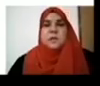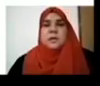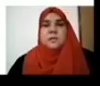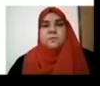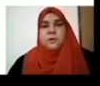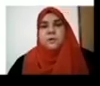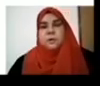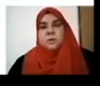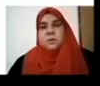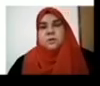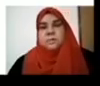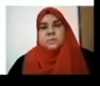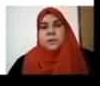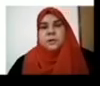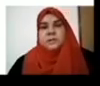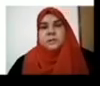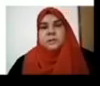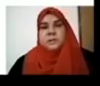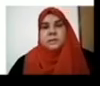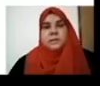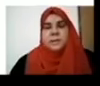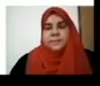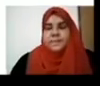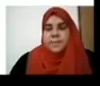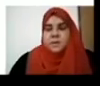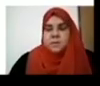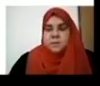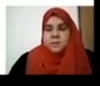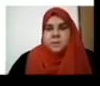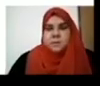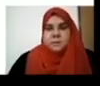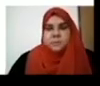diferença, que foi o que nós começamos na aula anterior, né?